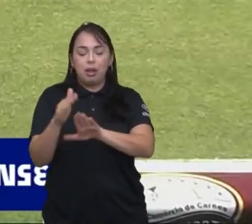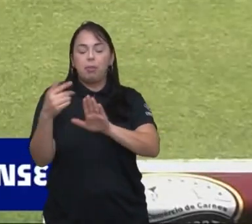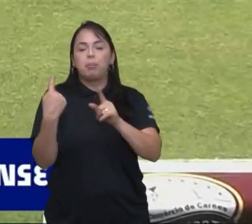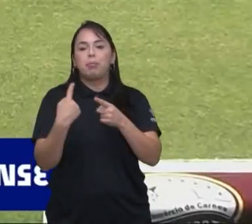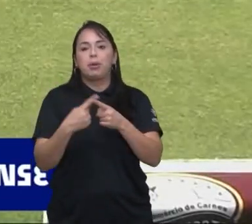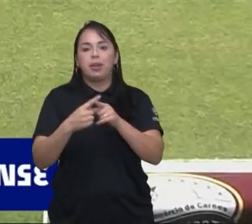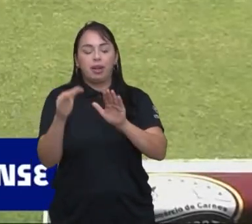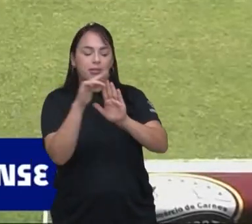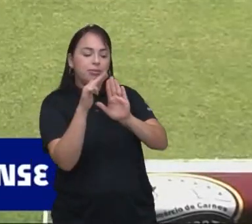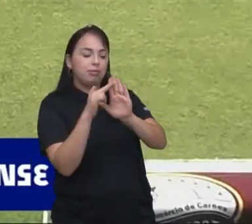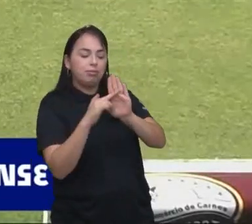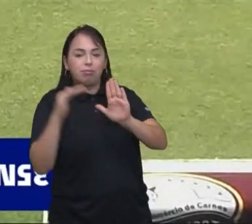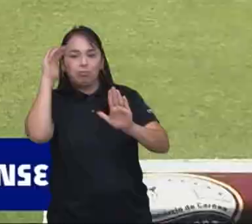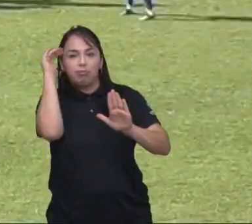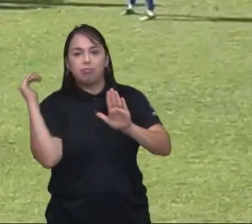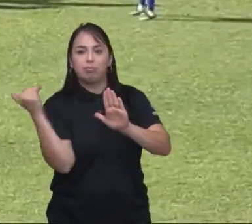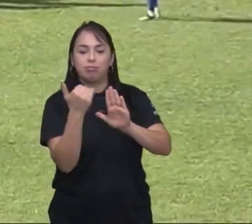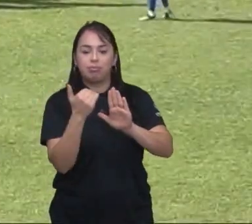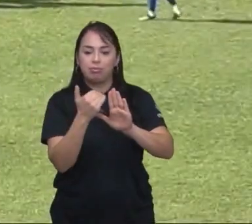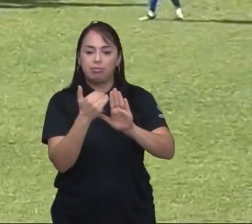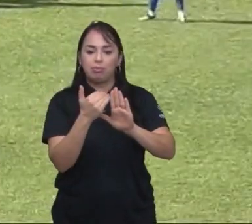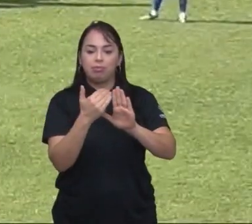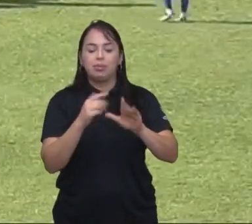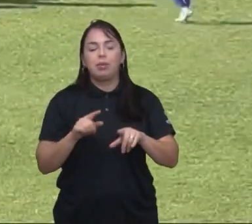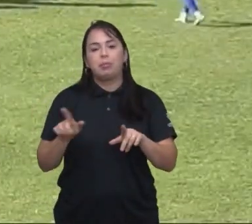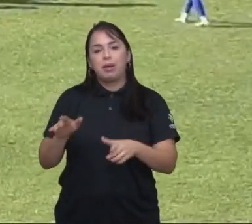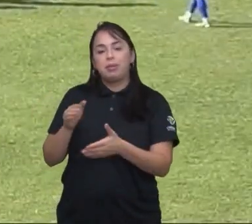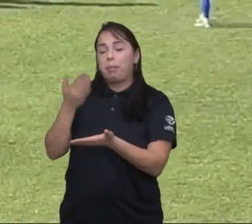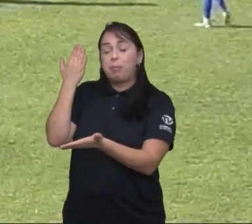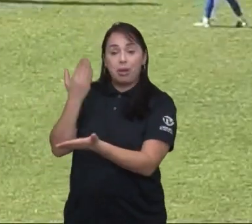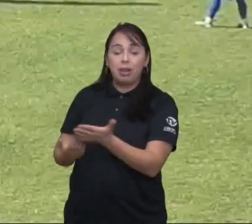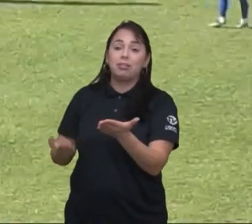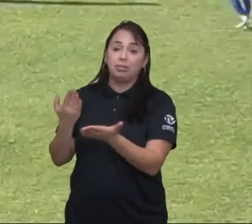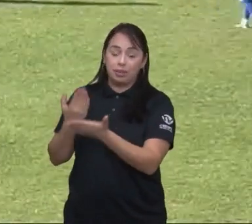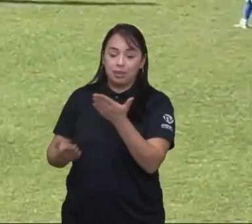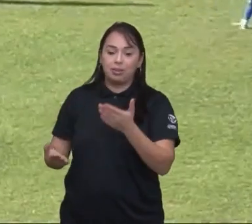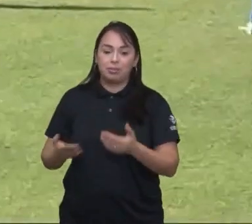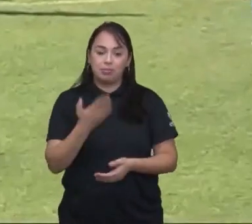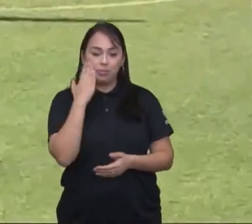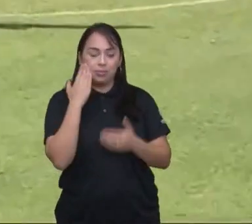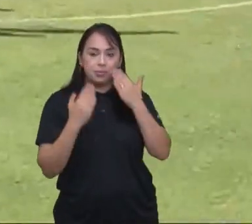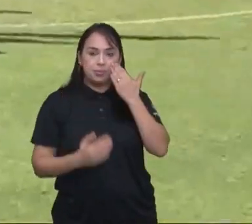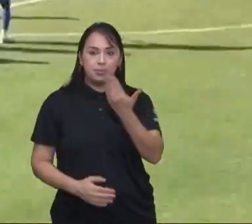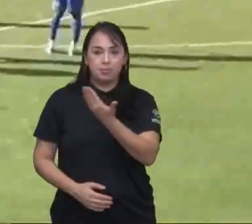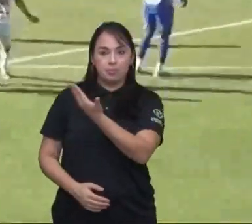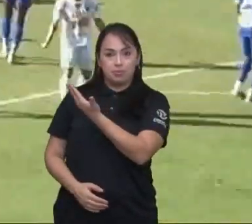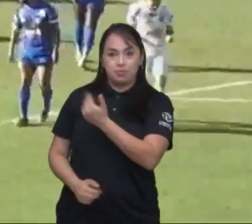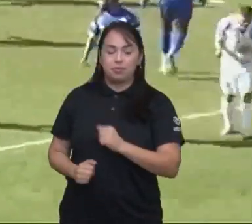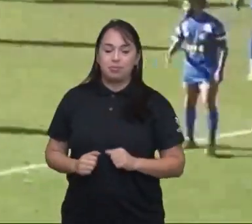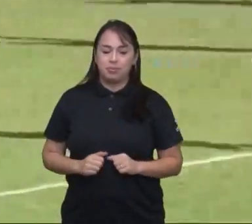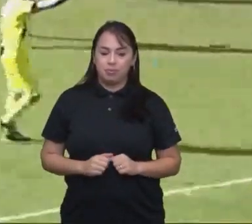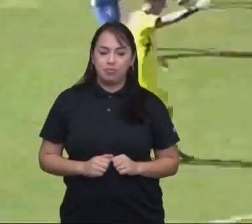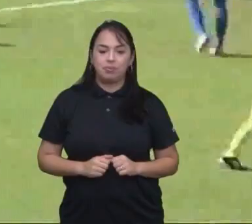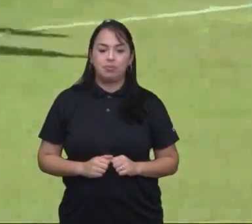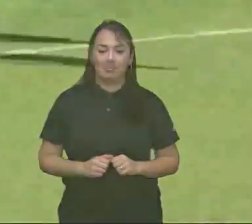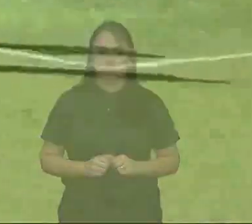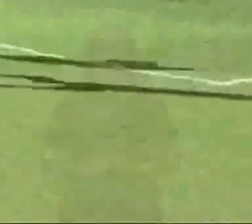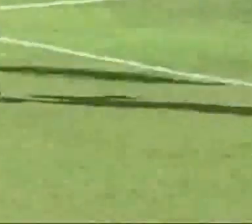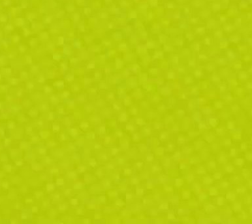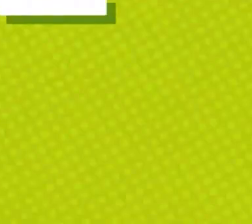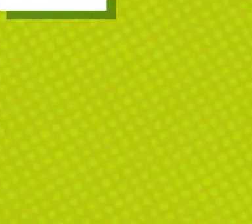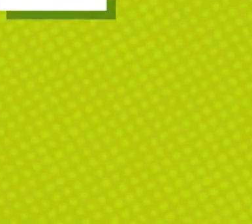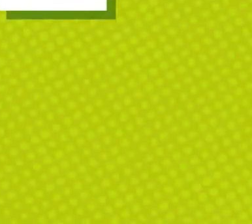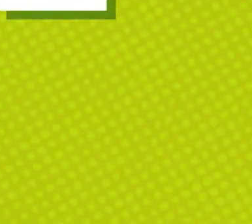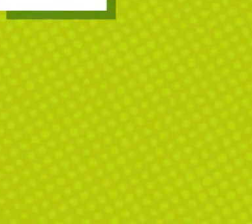fase, recebendo o votuporanguense. E ainda acabou derrotado por 1-0 com esse gol de pênalti de João Marcos.